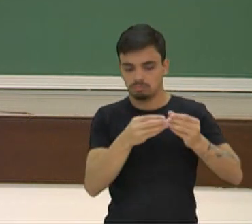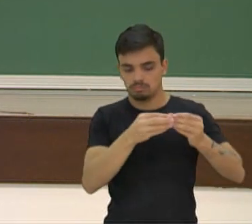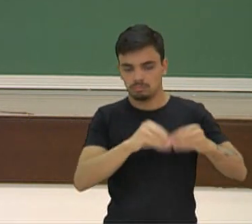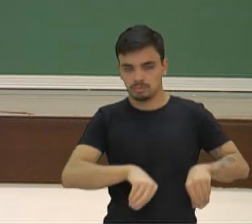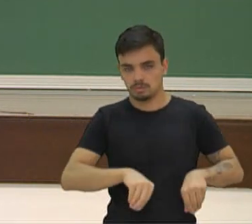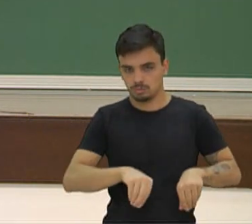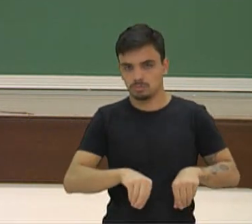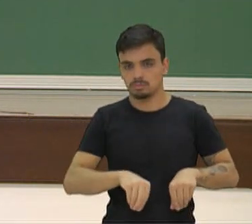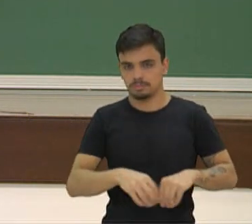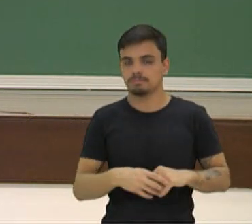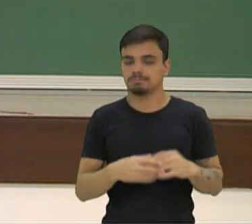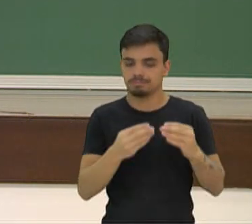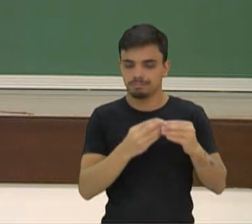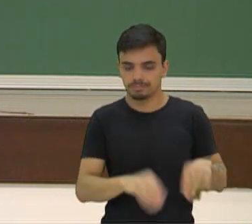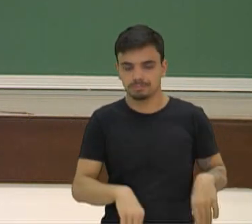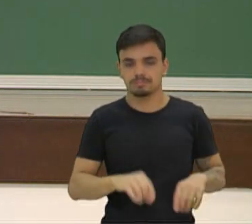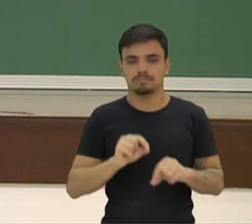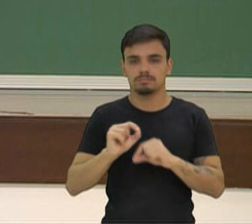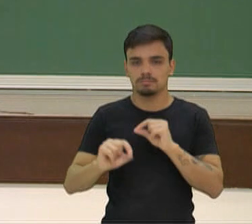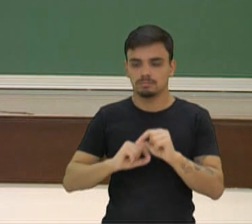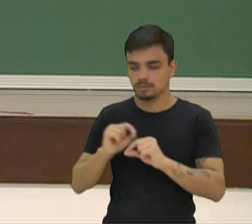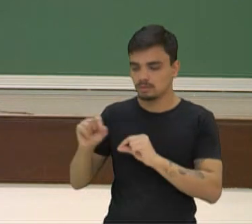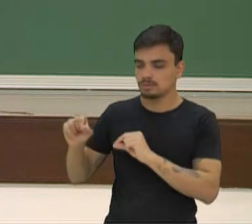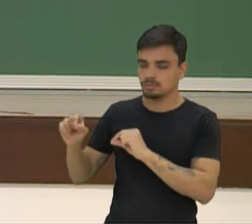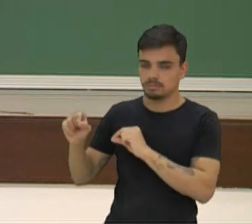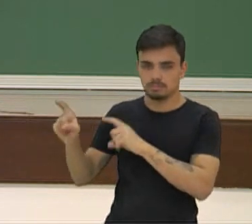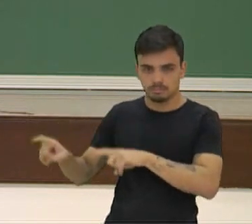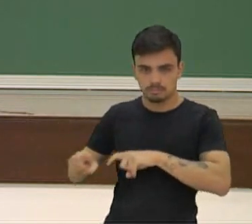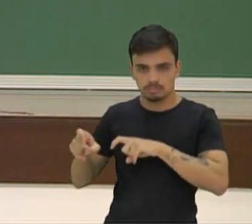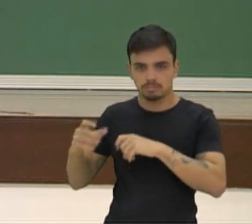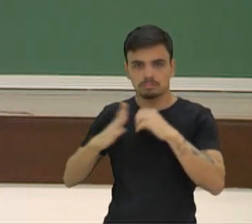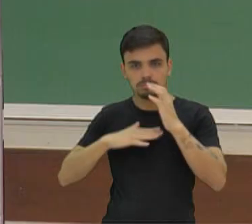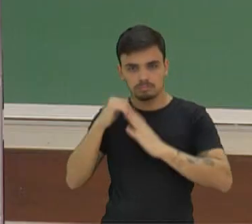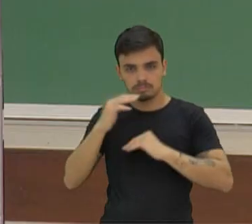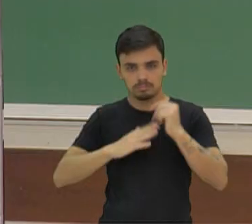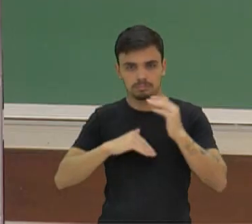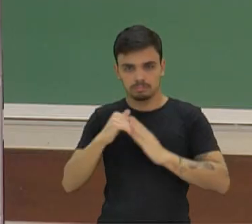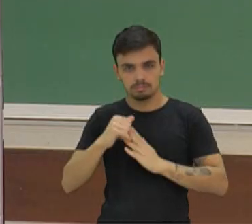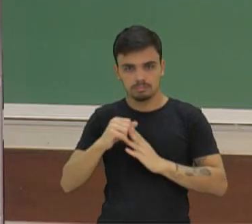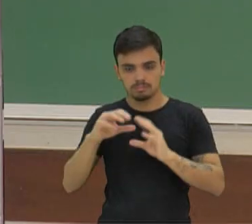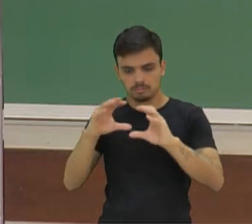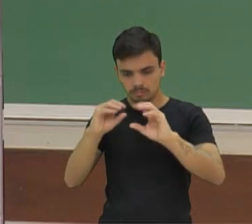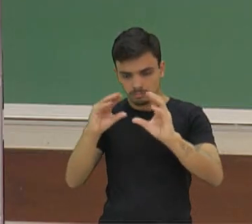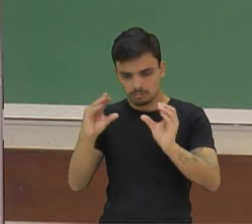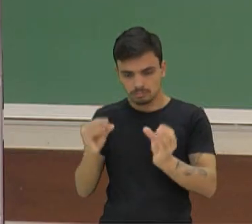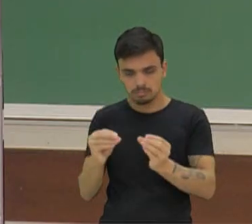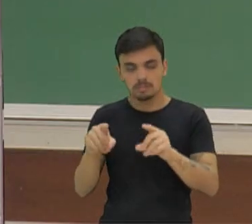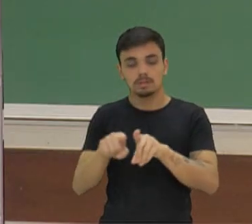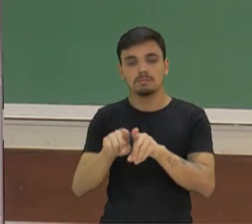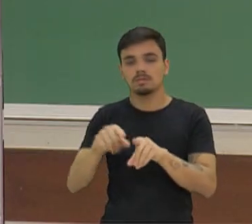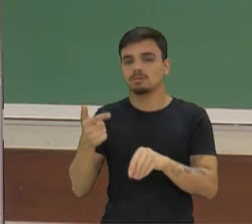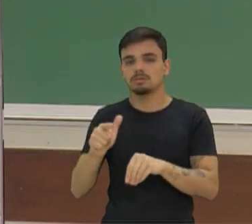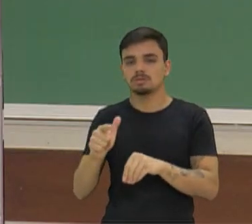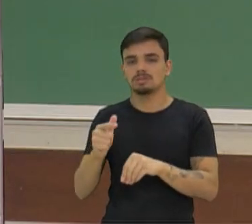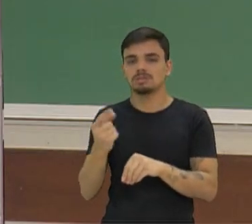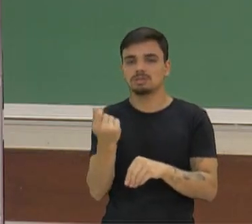para os produtores de algodão. E aqueles que não tinham tantas reservas